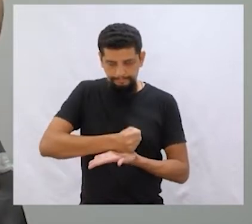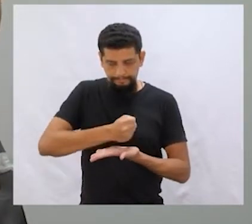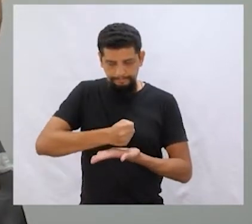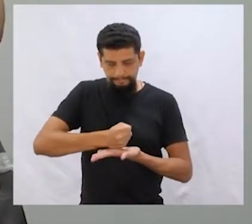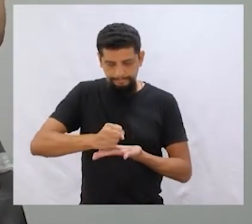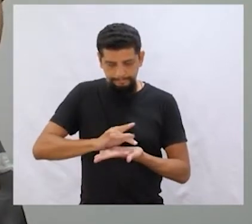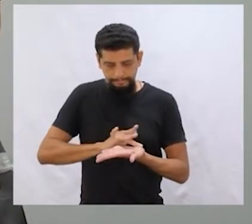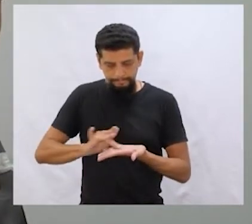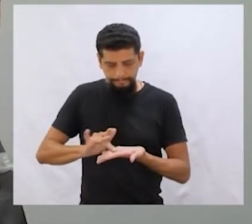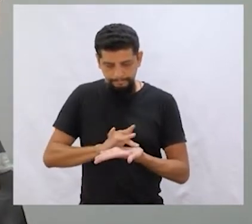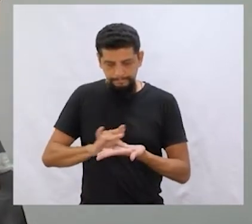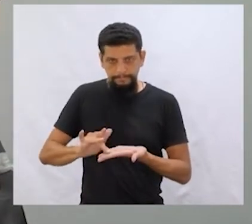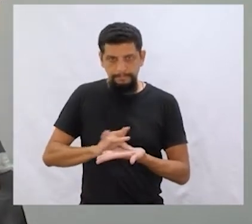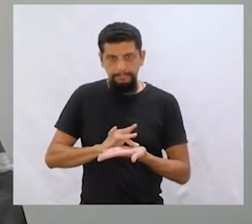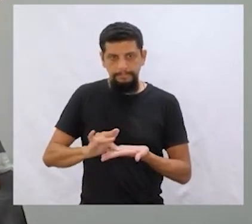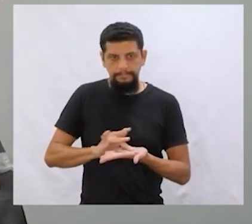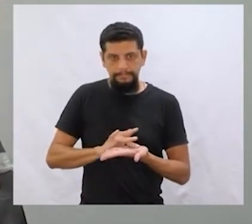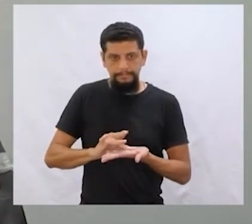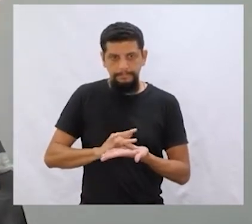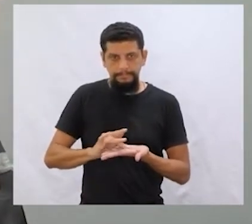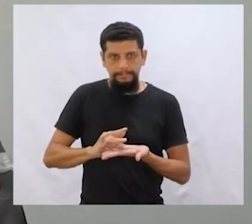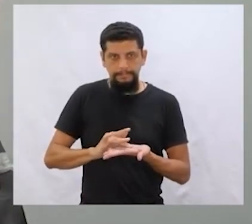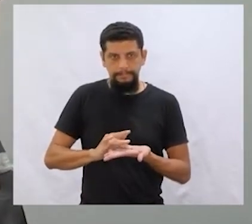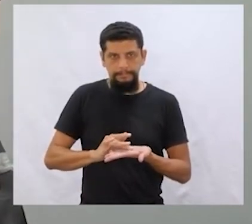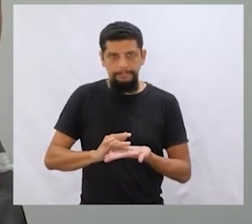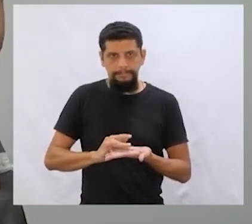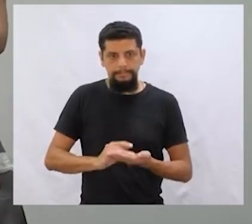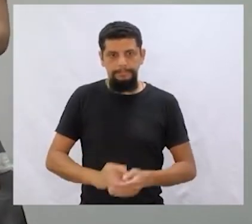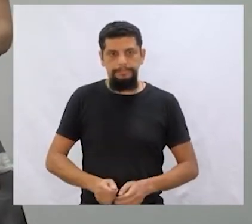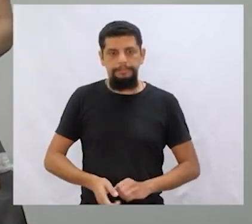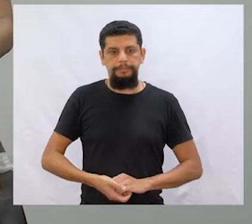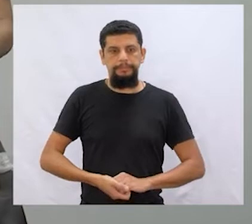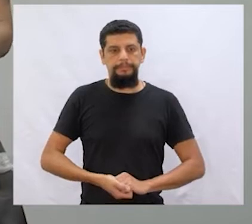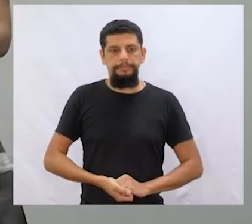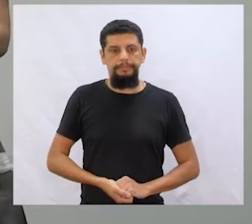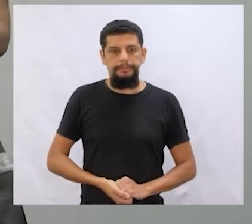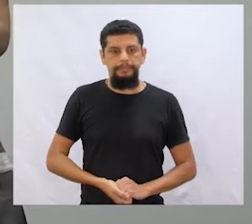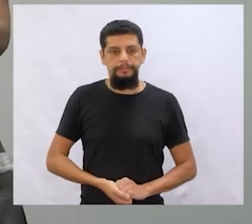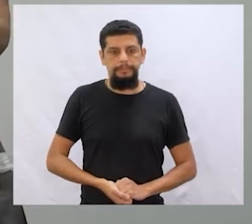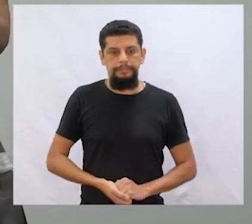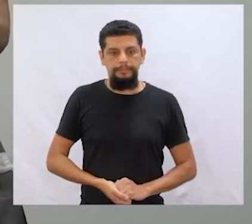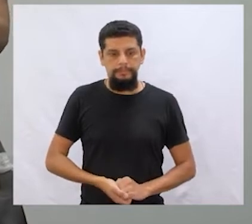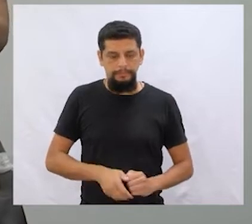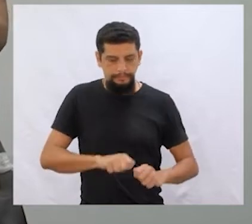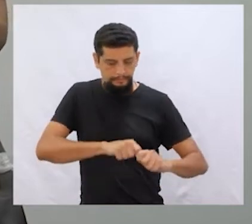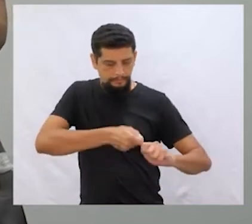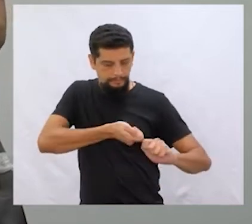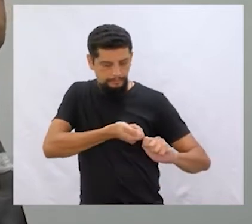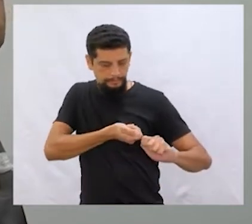Marcando bem a parte do meio, para ficar as duas partes iguais.